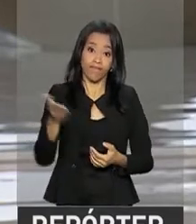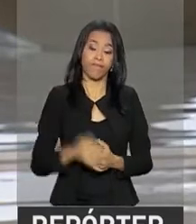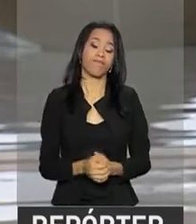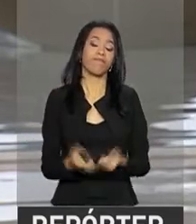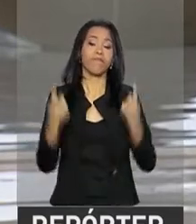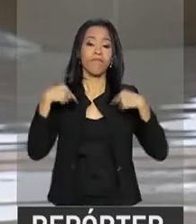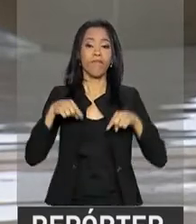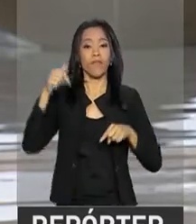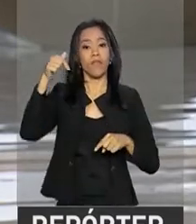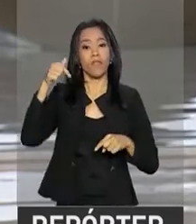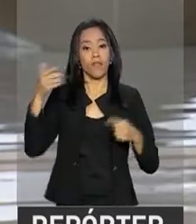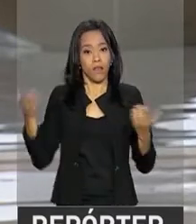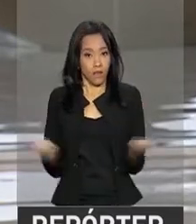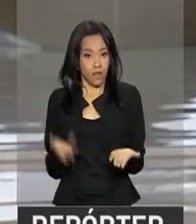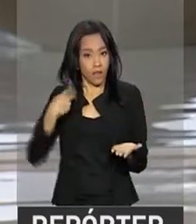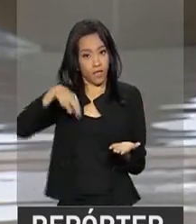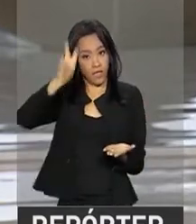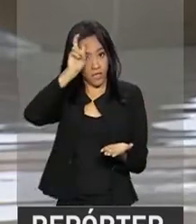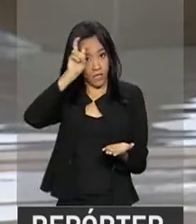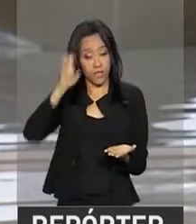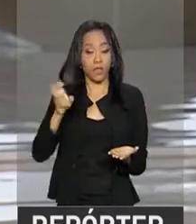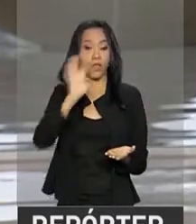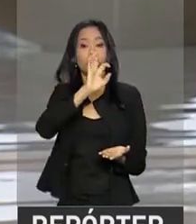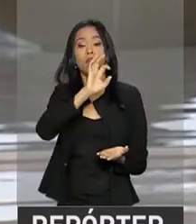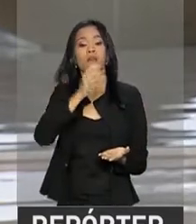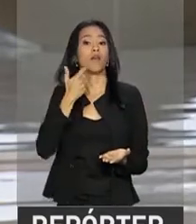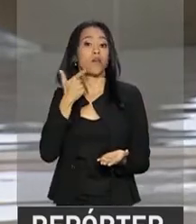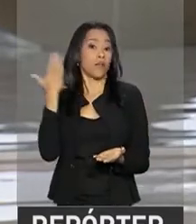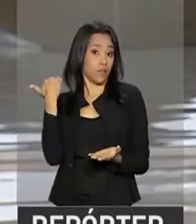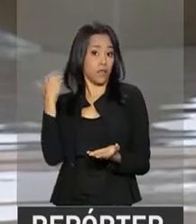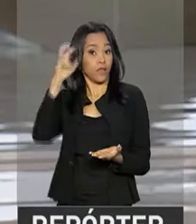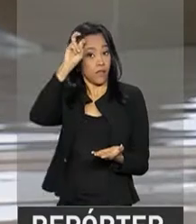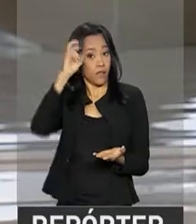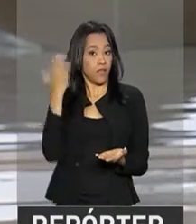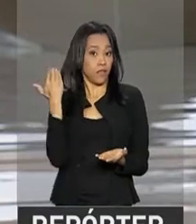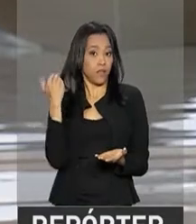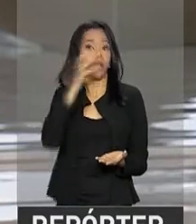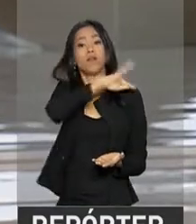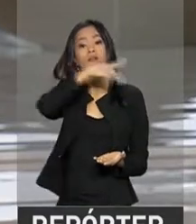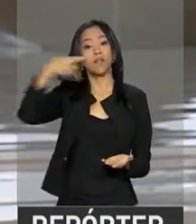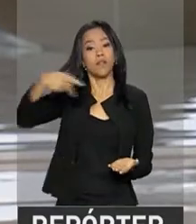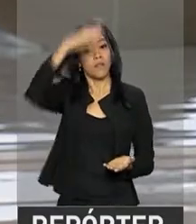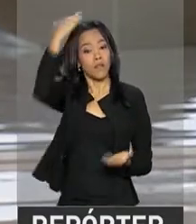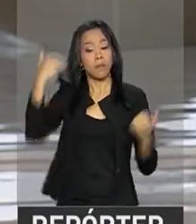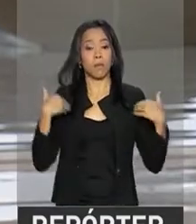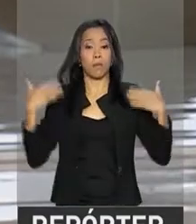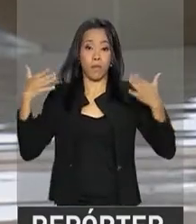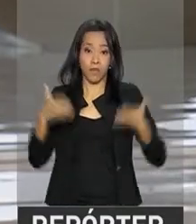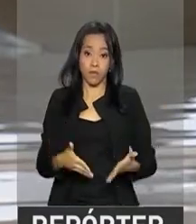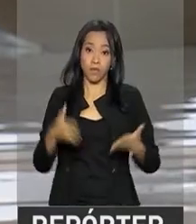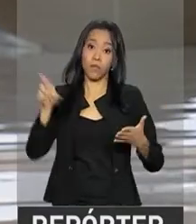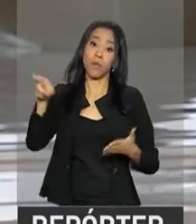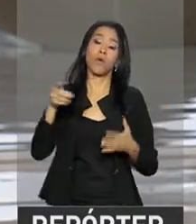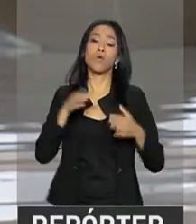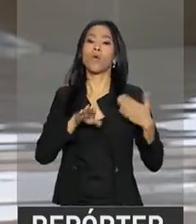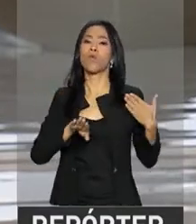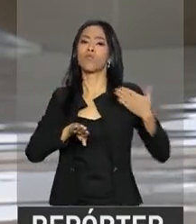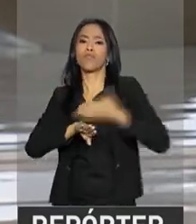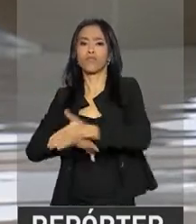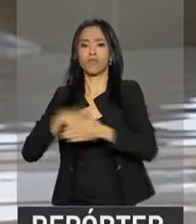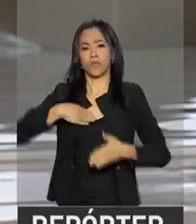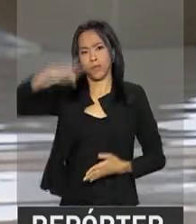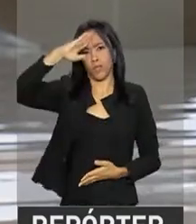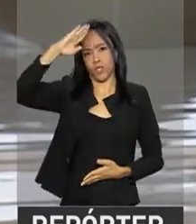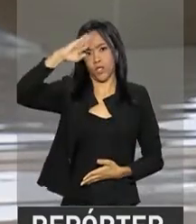E nesta quinta-feira, o presidente Michel Temer participou de um encontro com o interventor federal na segurança pública do Rio de